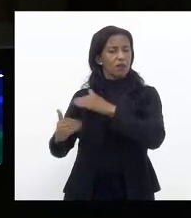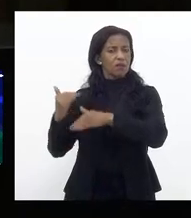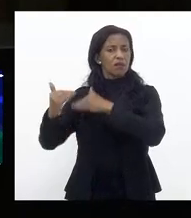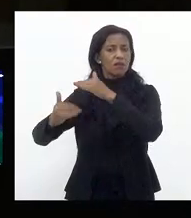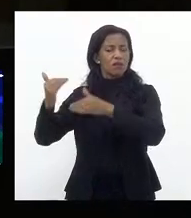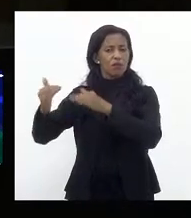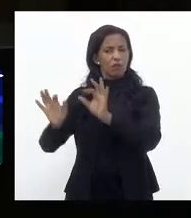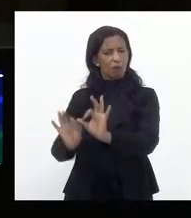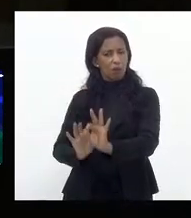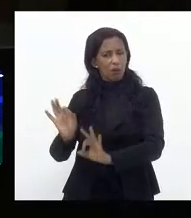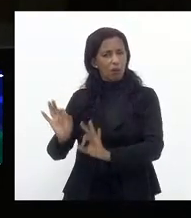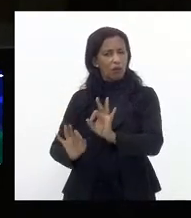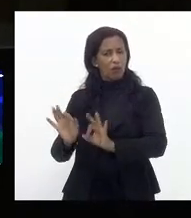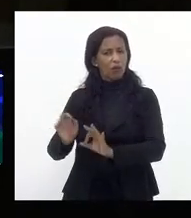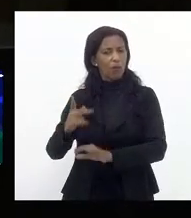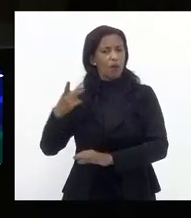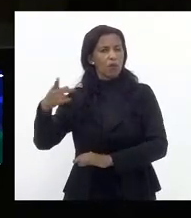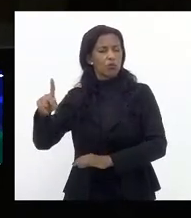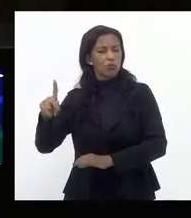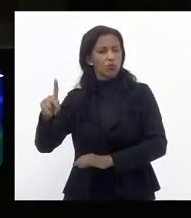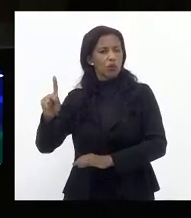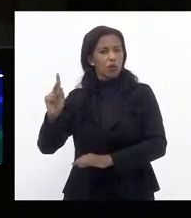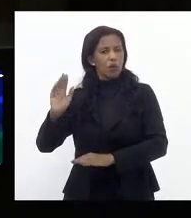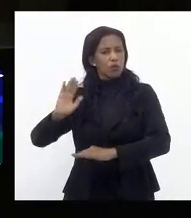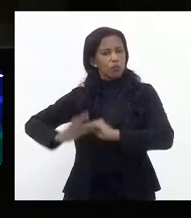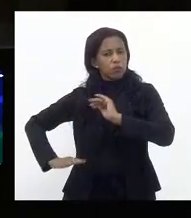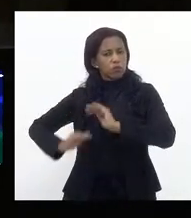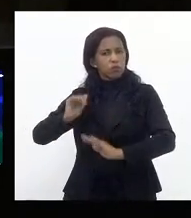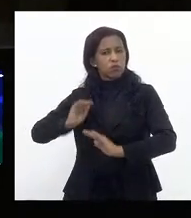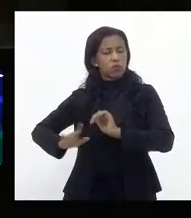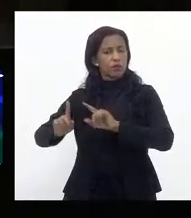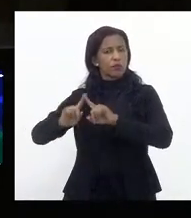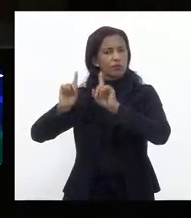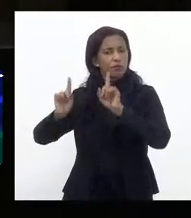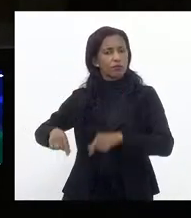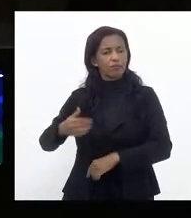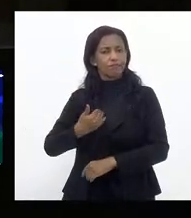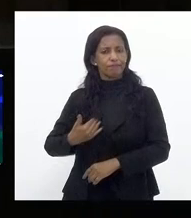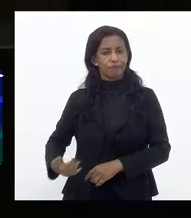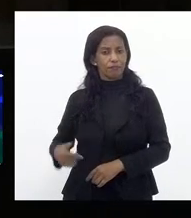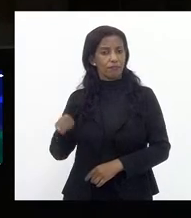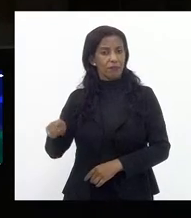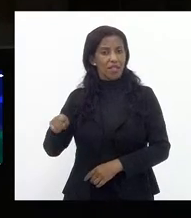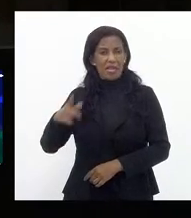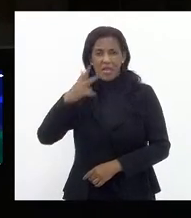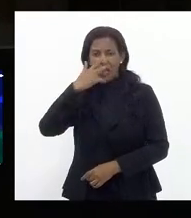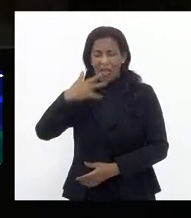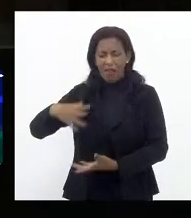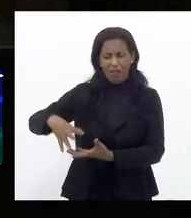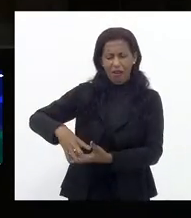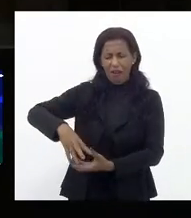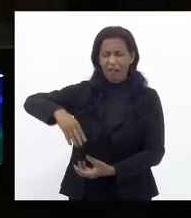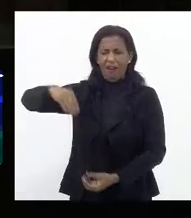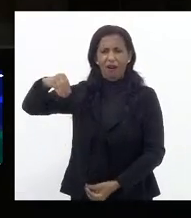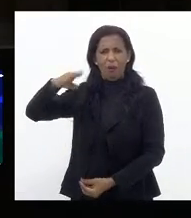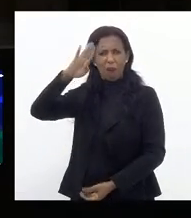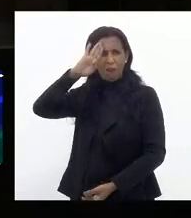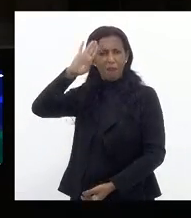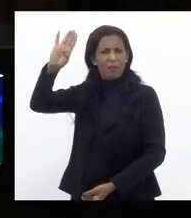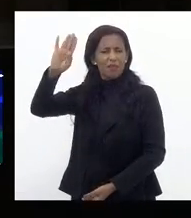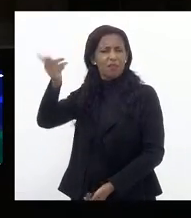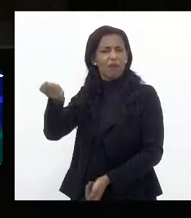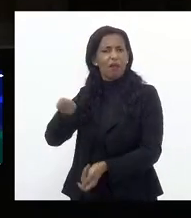forma possível a sua função de servidor público. O servidor público é a alma da